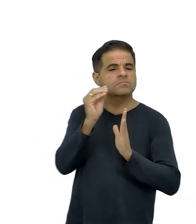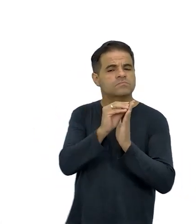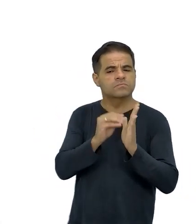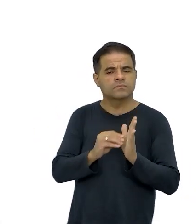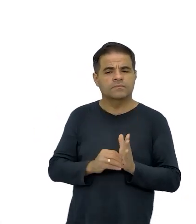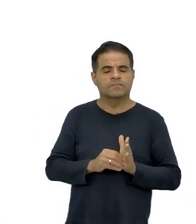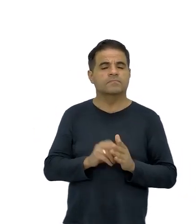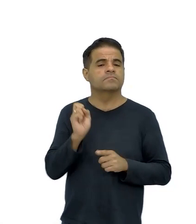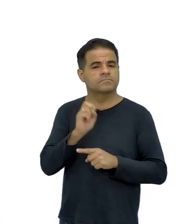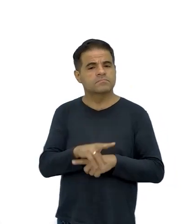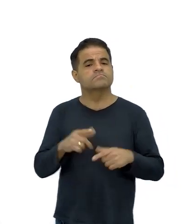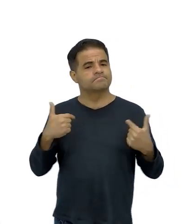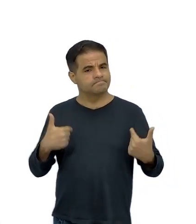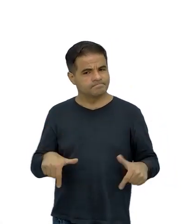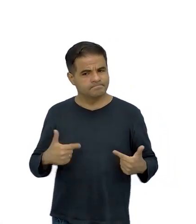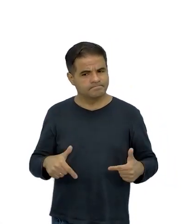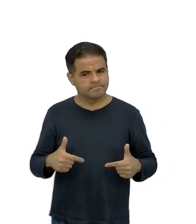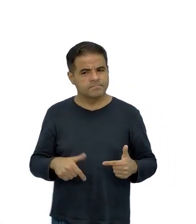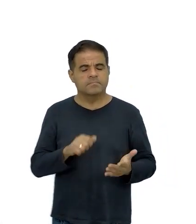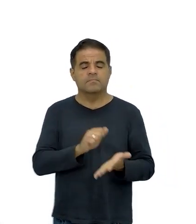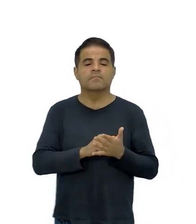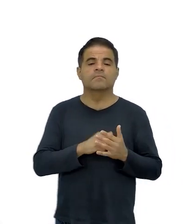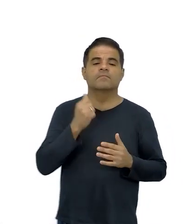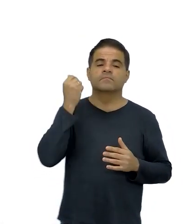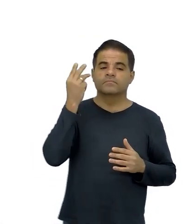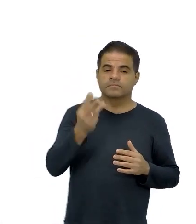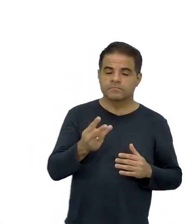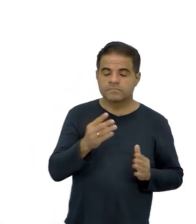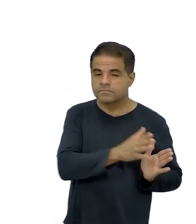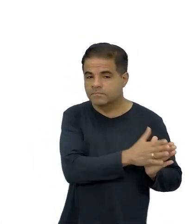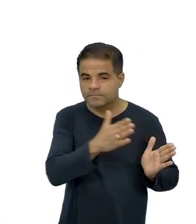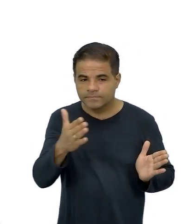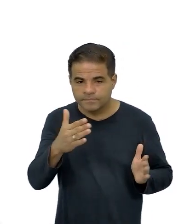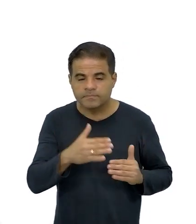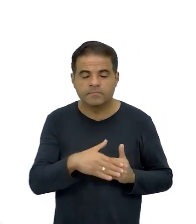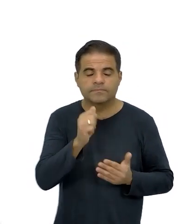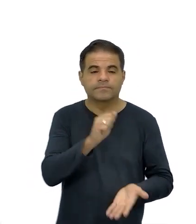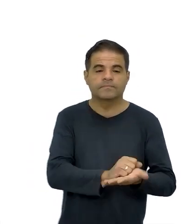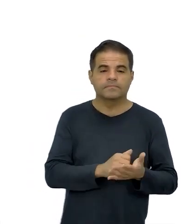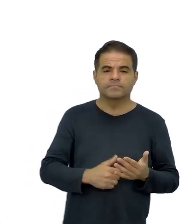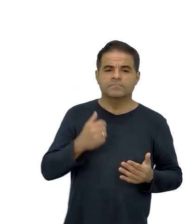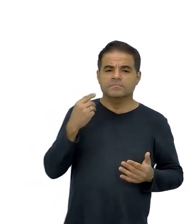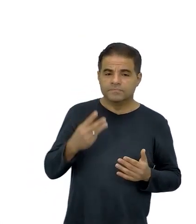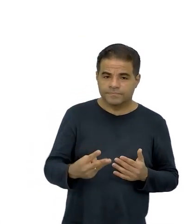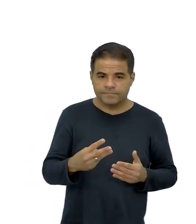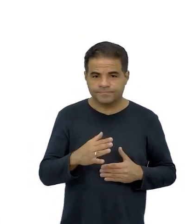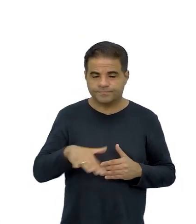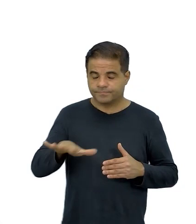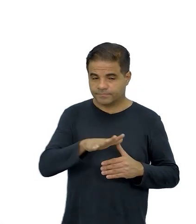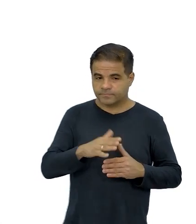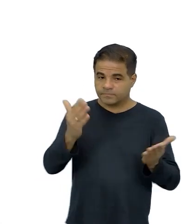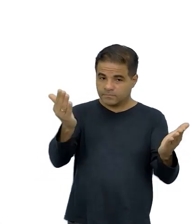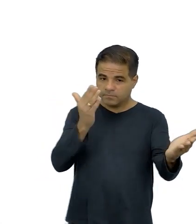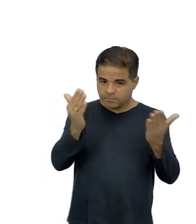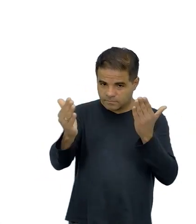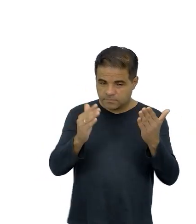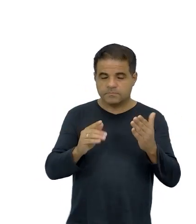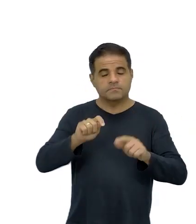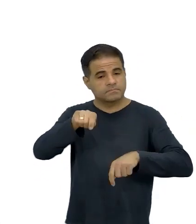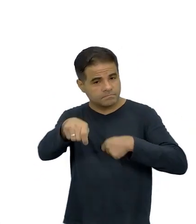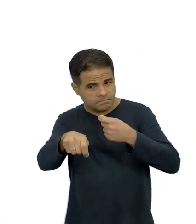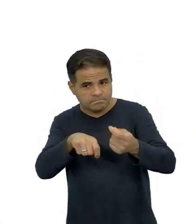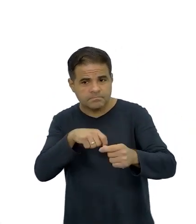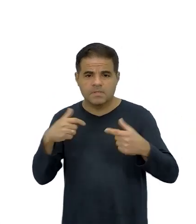pontuação empregados. Na 3, reler a lenda da aula anterior e comparar os sinais de